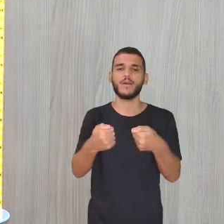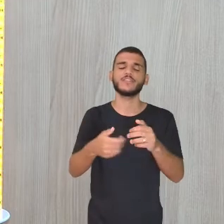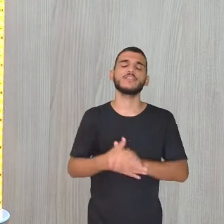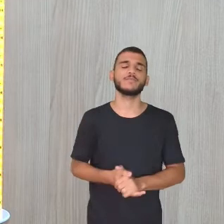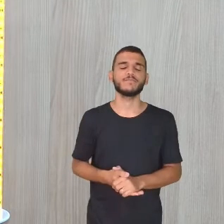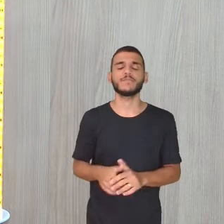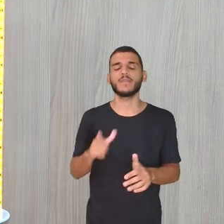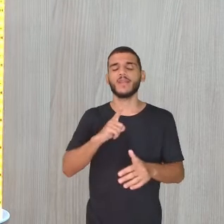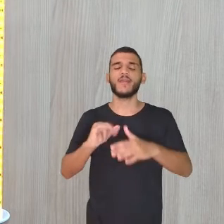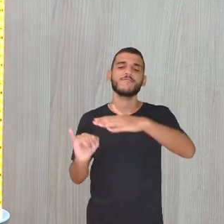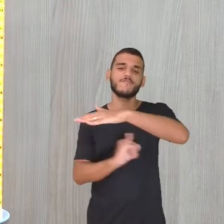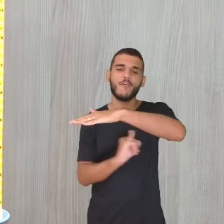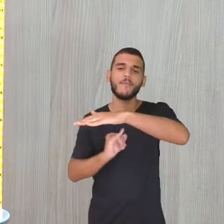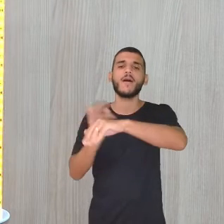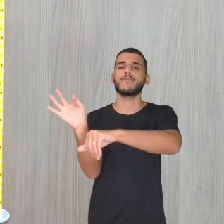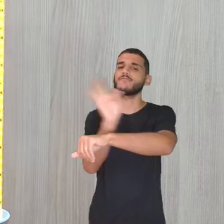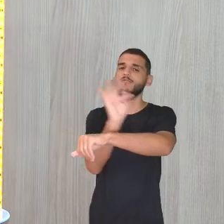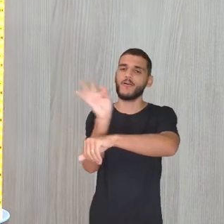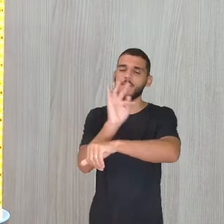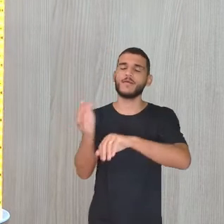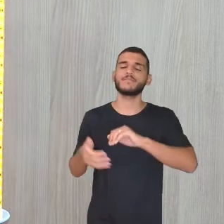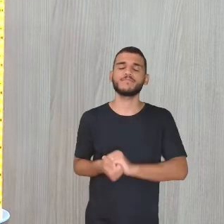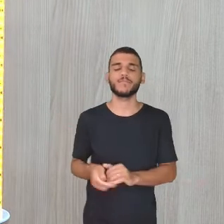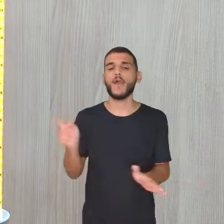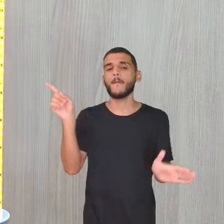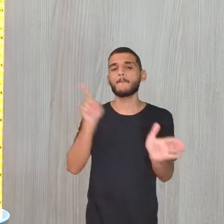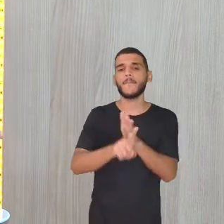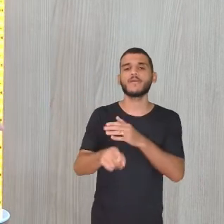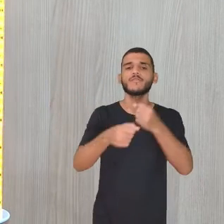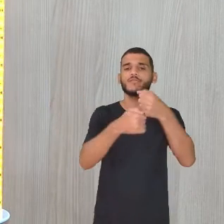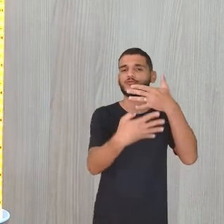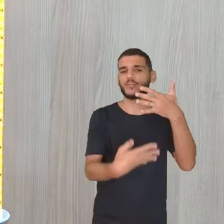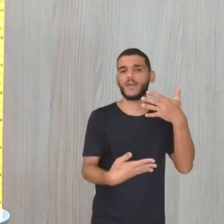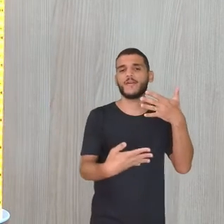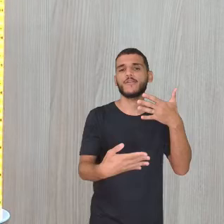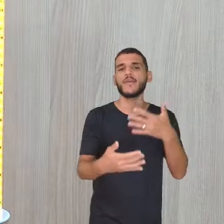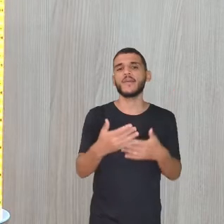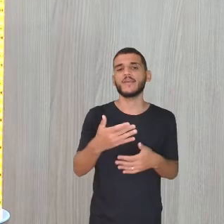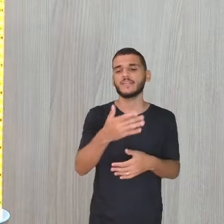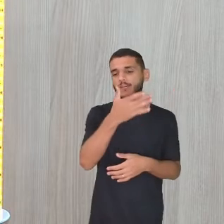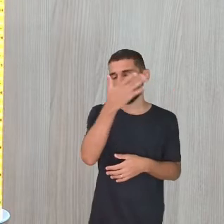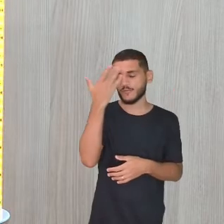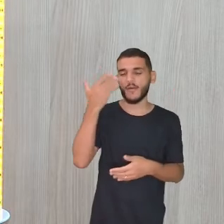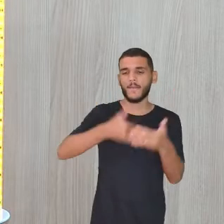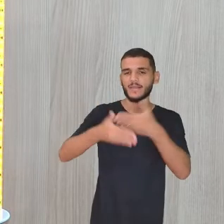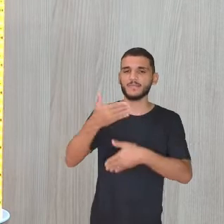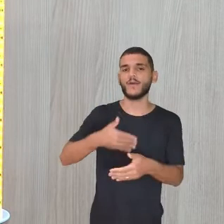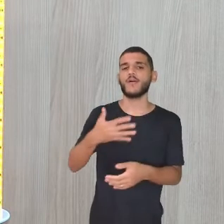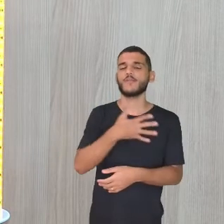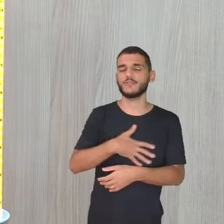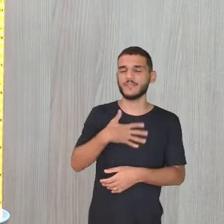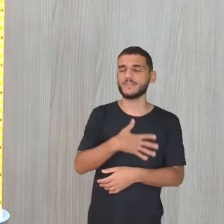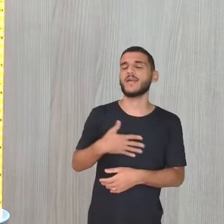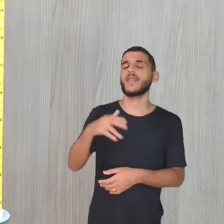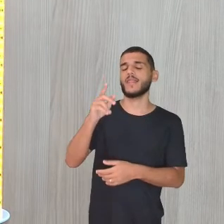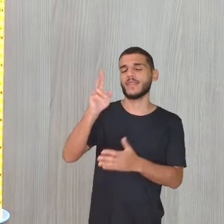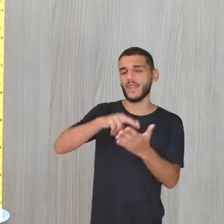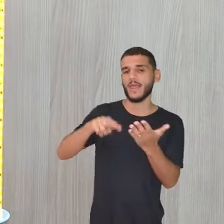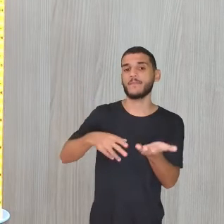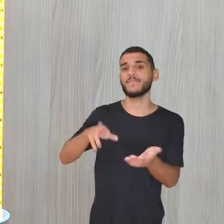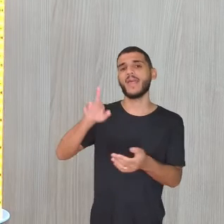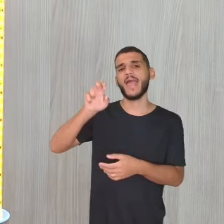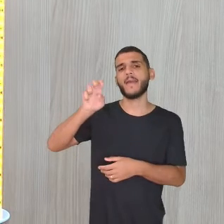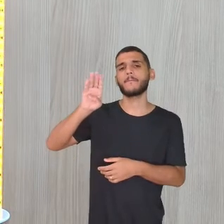não verbal. Eu coloquei aqui no chat e perguntei se os meninos gostavam de ler histórias em quadrinhos. Eles estão dizendo que sim, a Rebeca disse que gosta bastante de ler